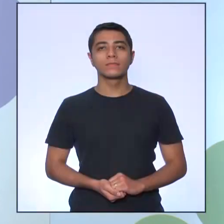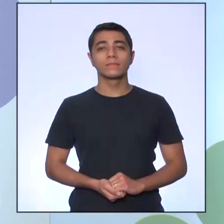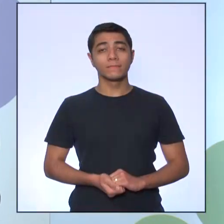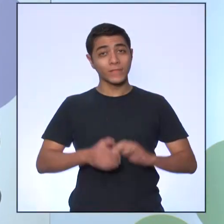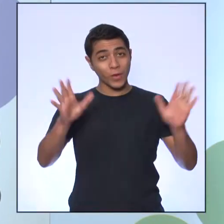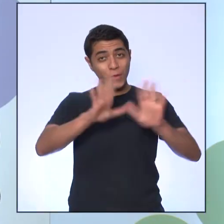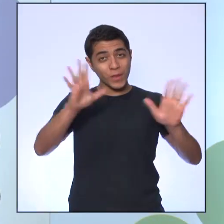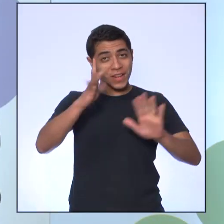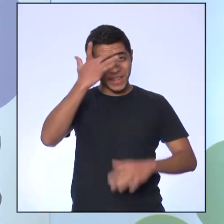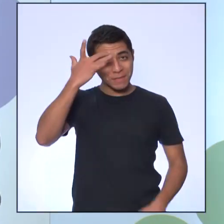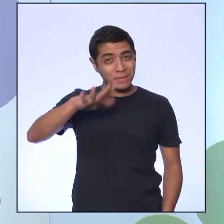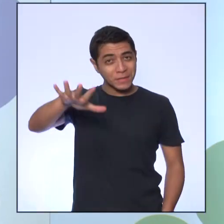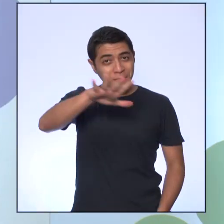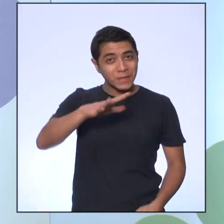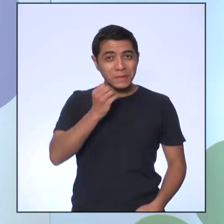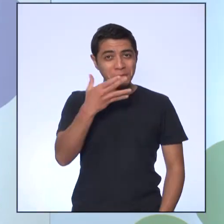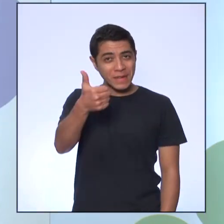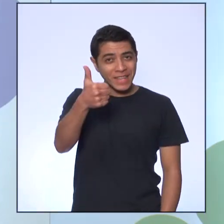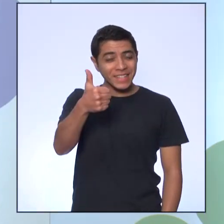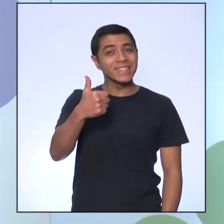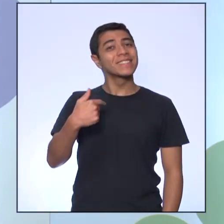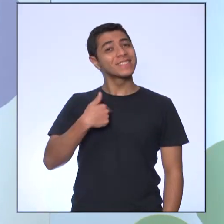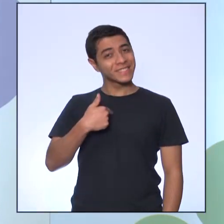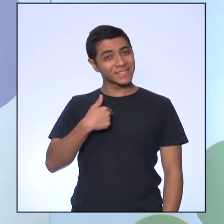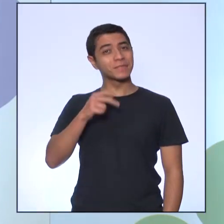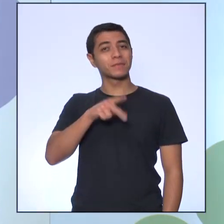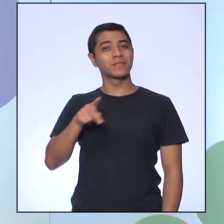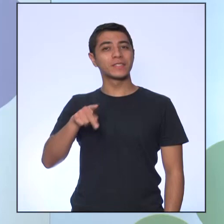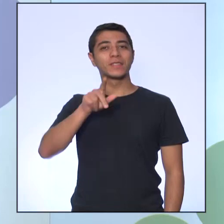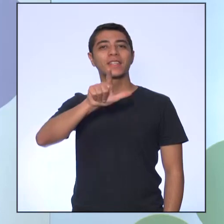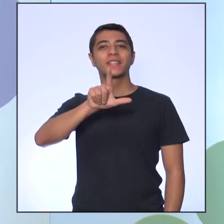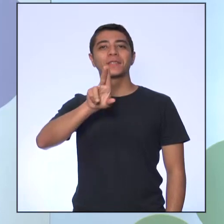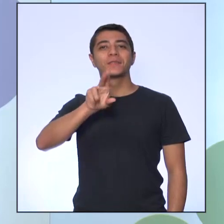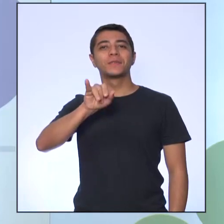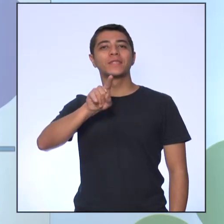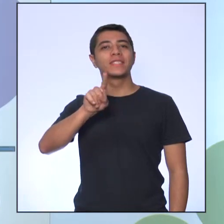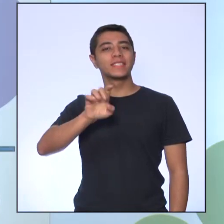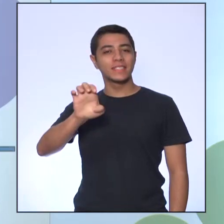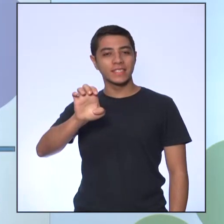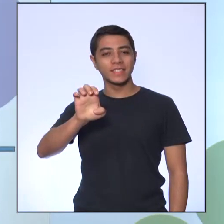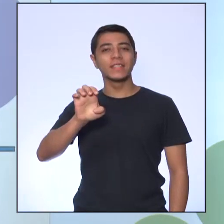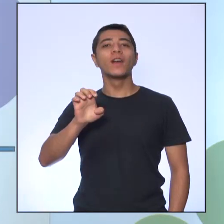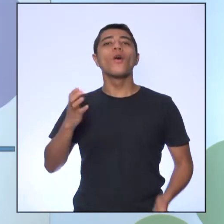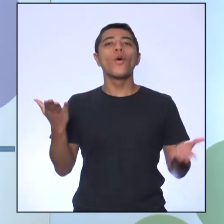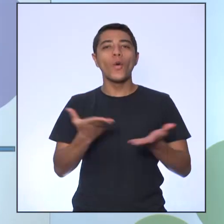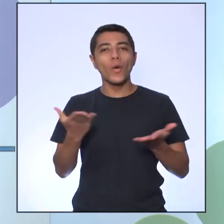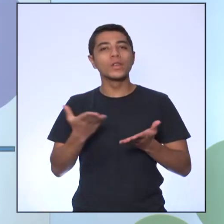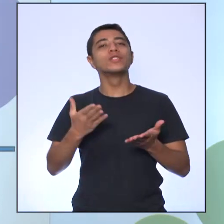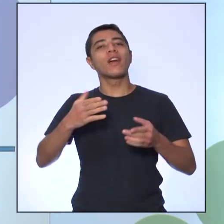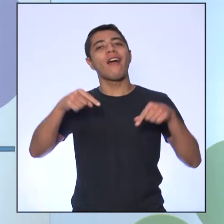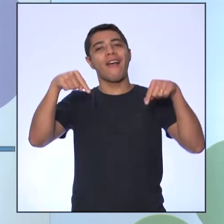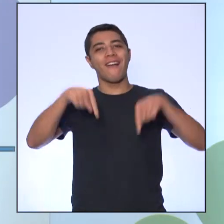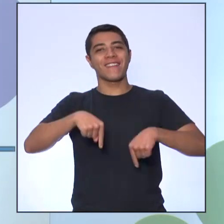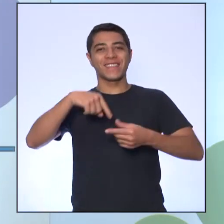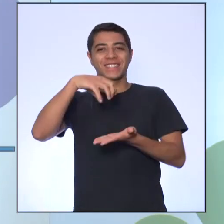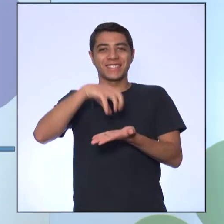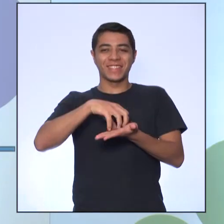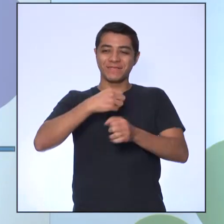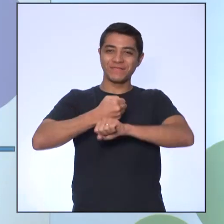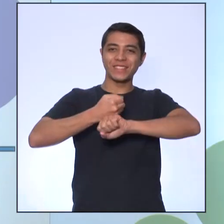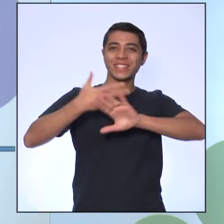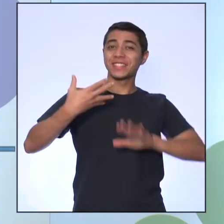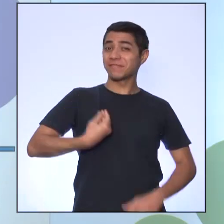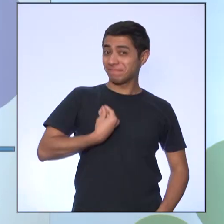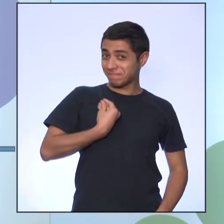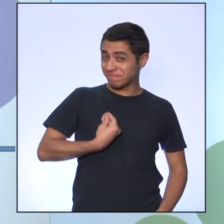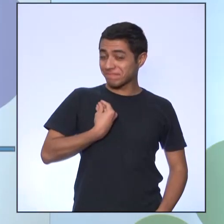Olá, pessoal, tudo bem? Eu sou a professora Luíse Coutinho e hoje a gente está aqui no Centro de Mídias da Educação de São Paulo para mais